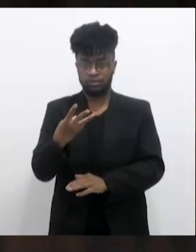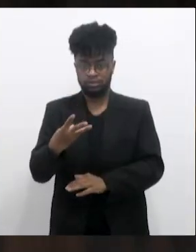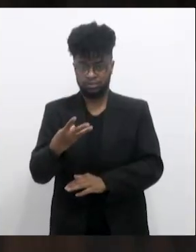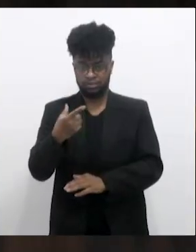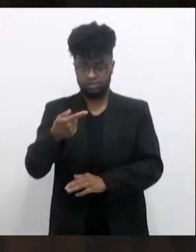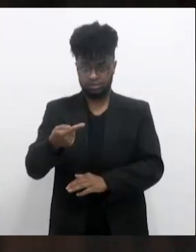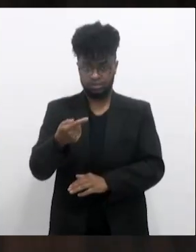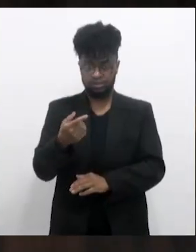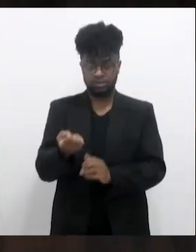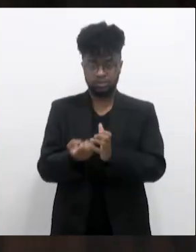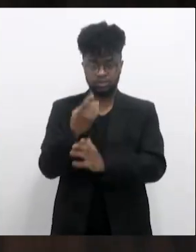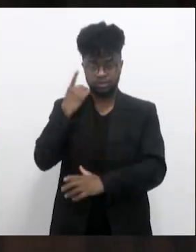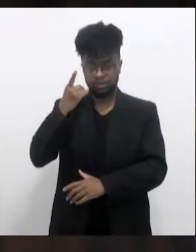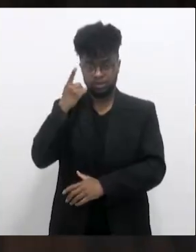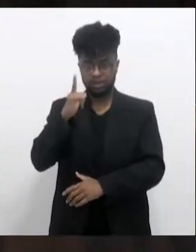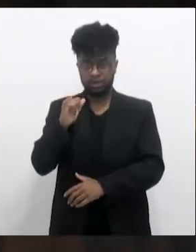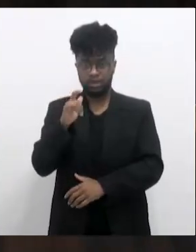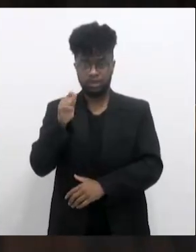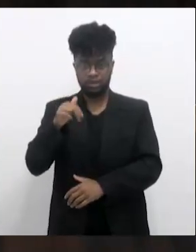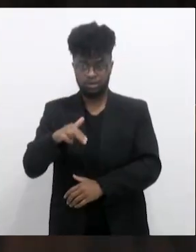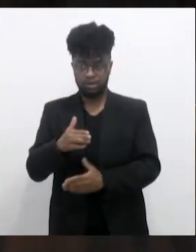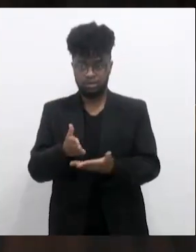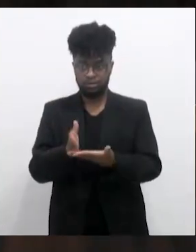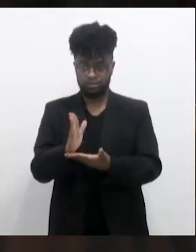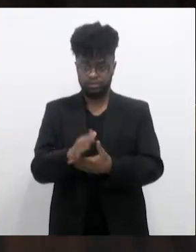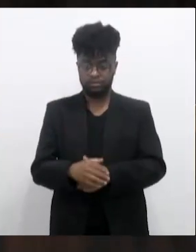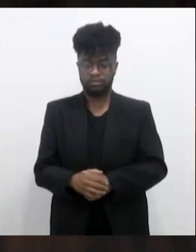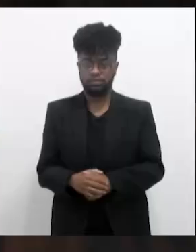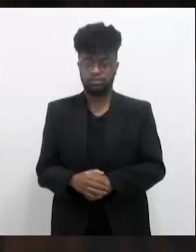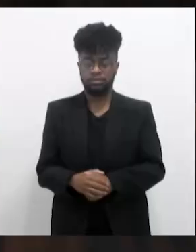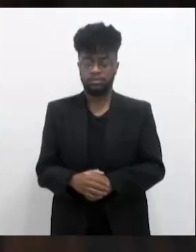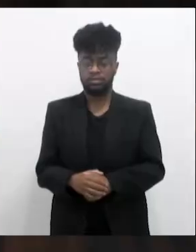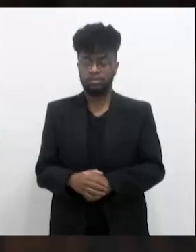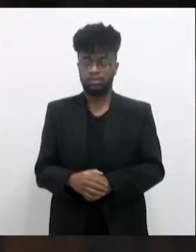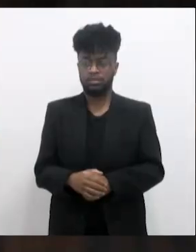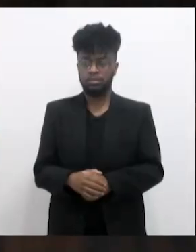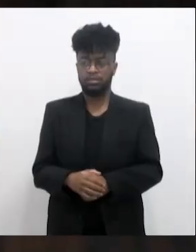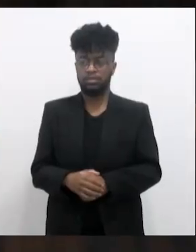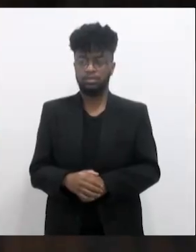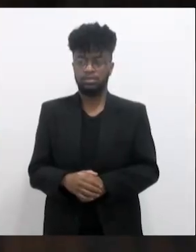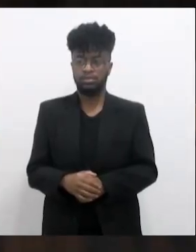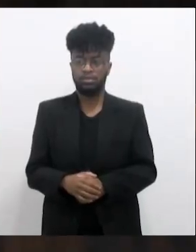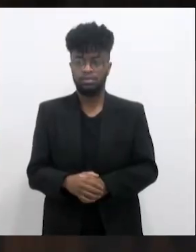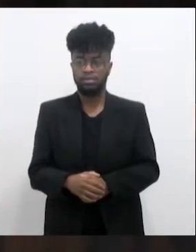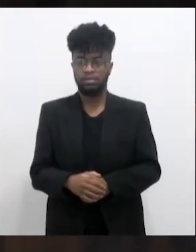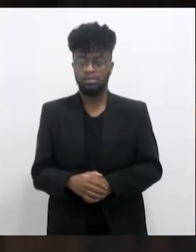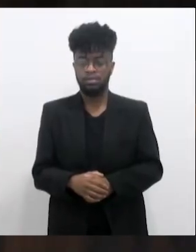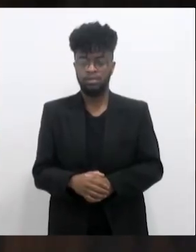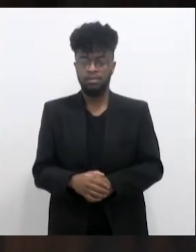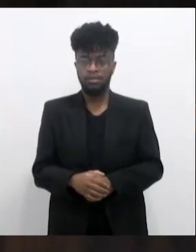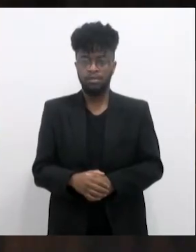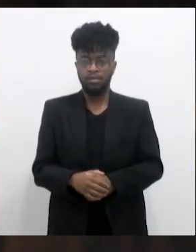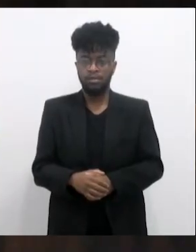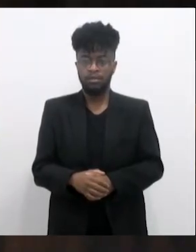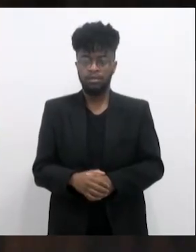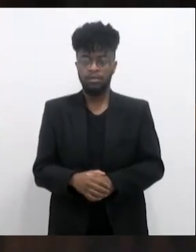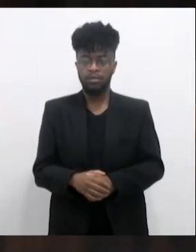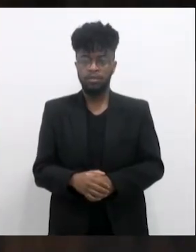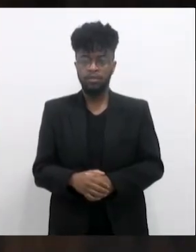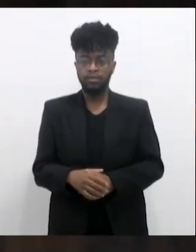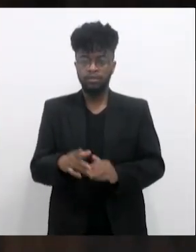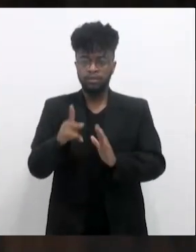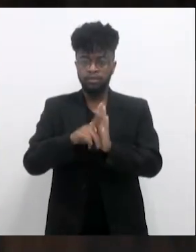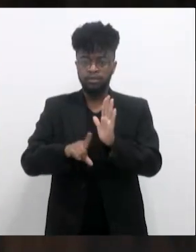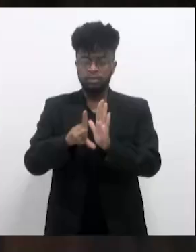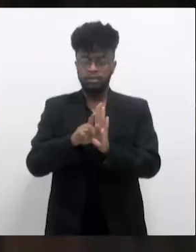deputada Lilian Belling. Aprovado. Projeto de